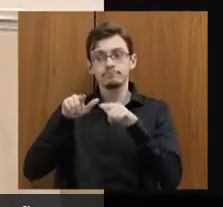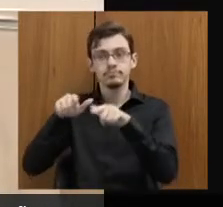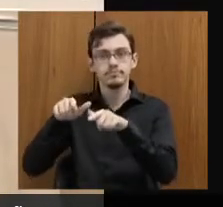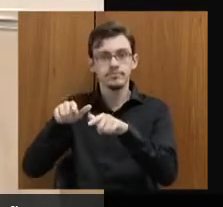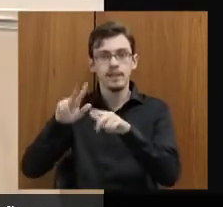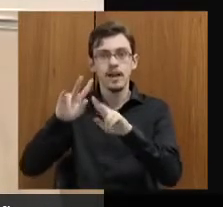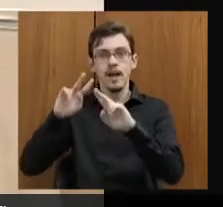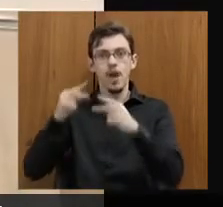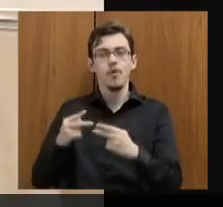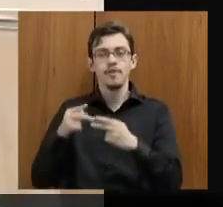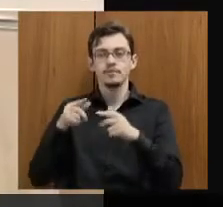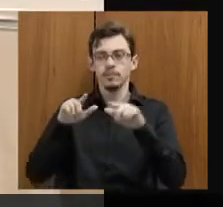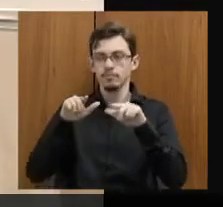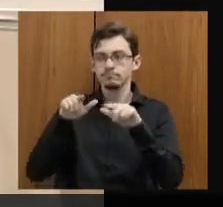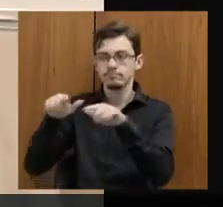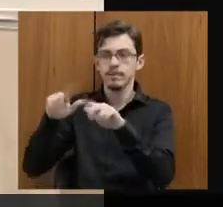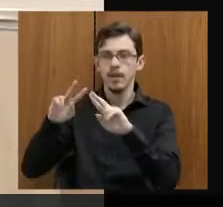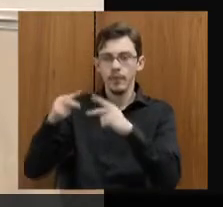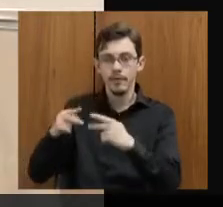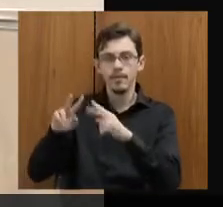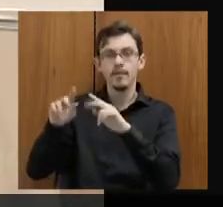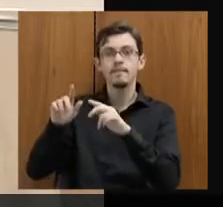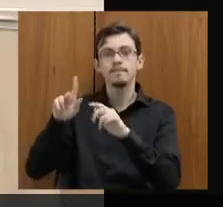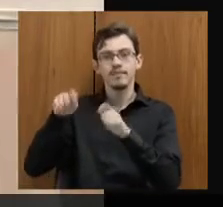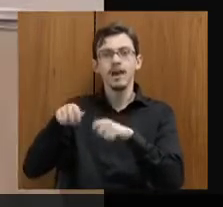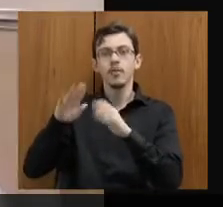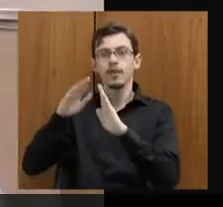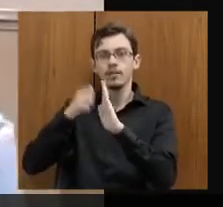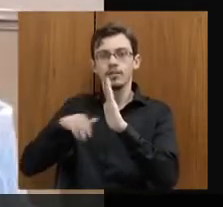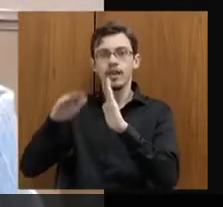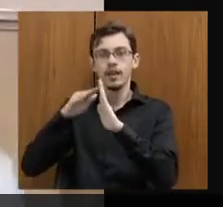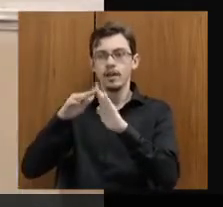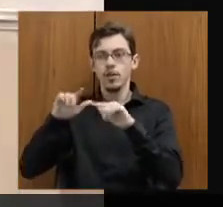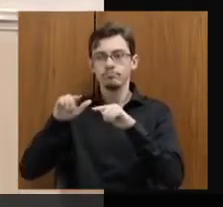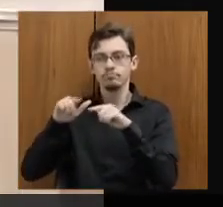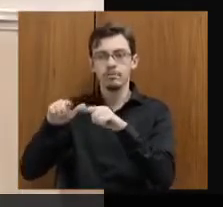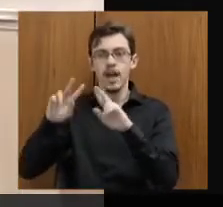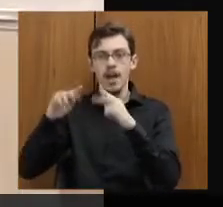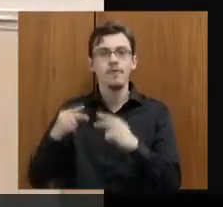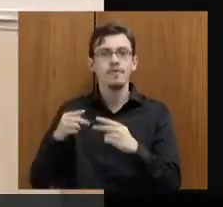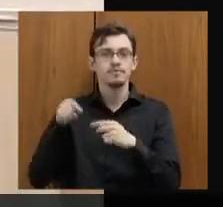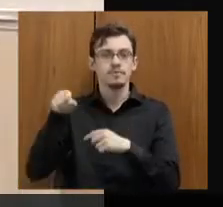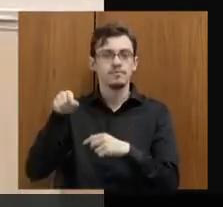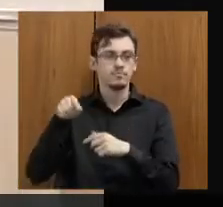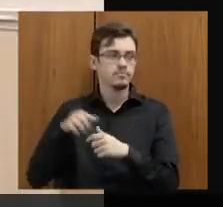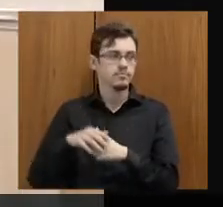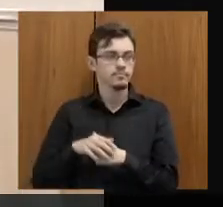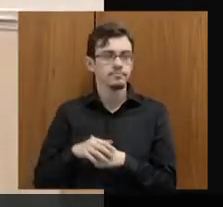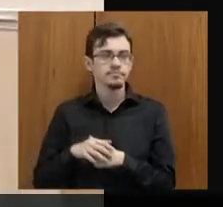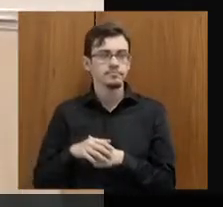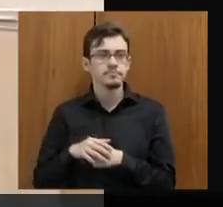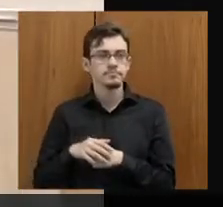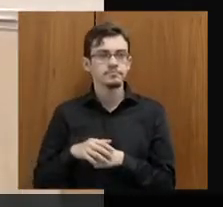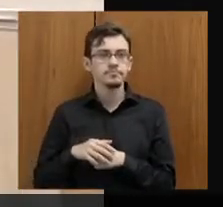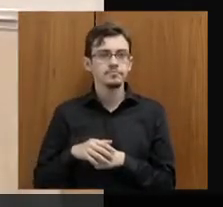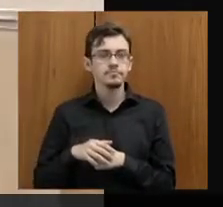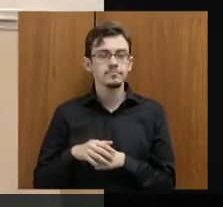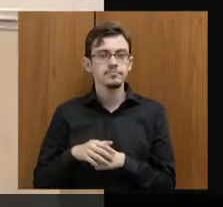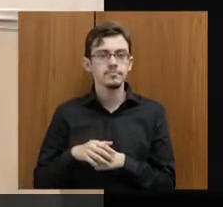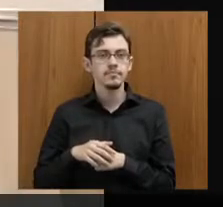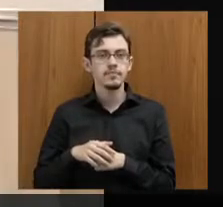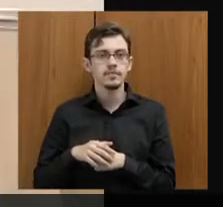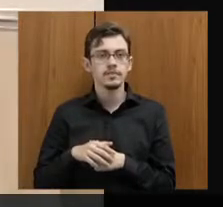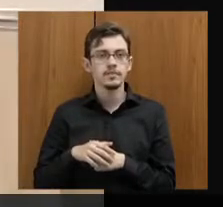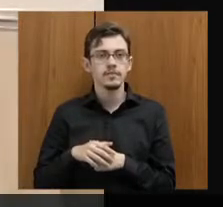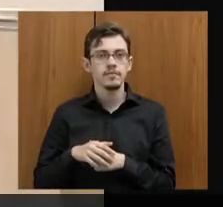reconhecimento de alguns afirmações de hectares identitária e é Neste contexto é é importante